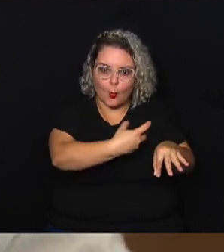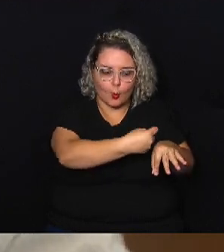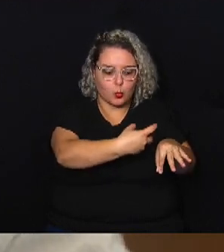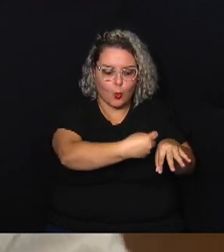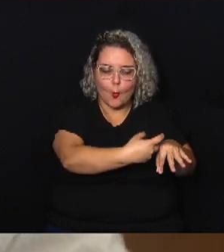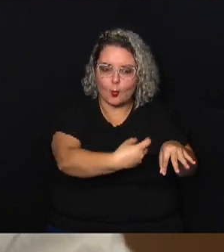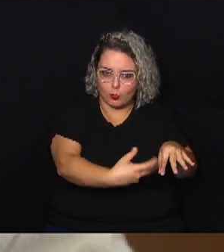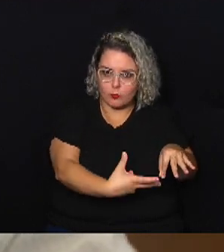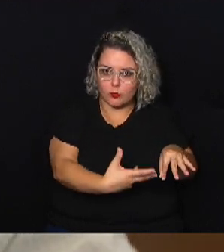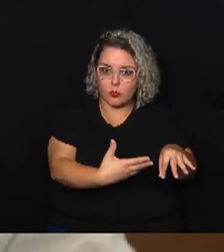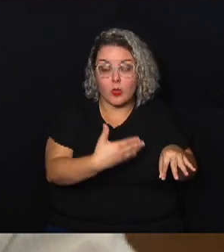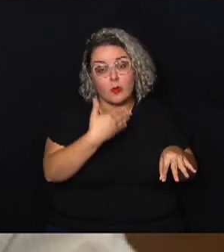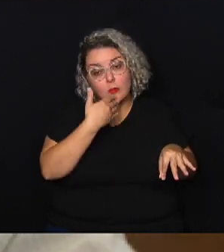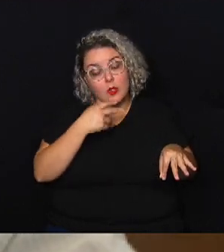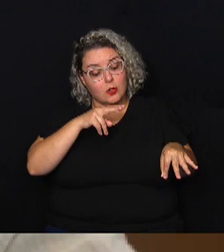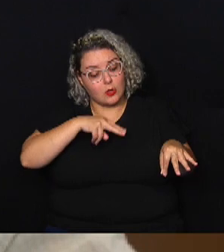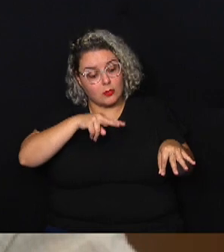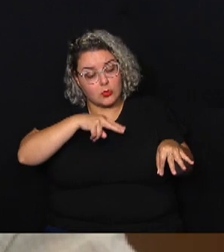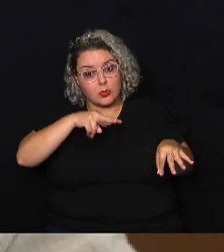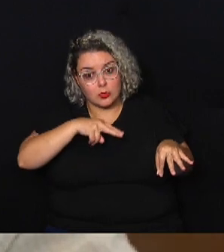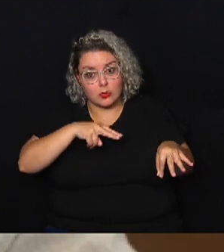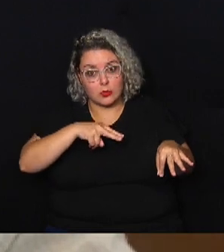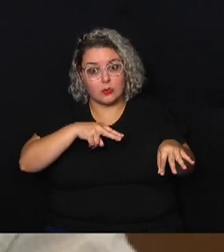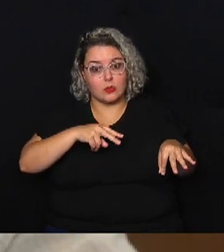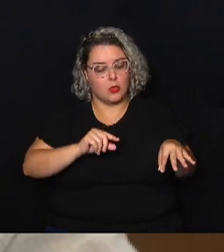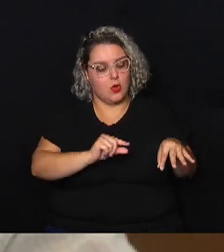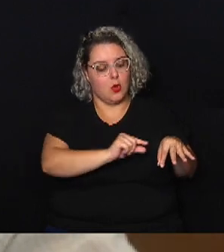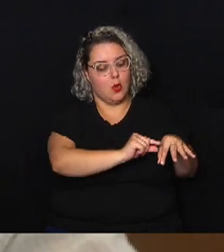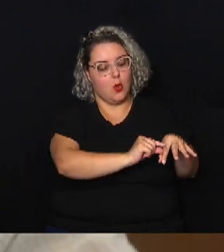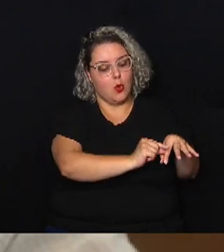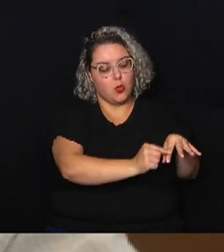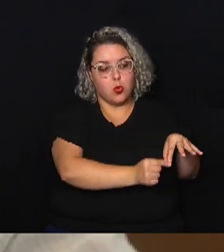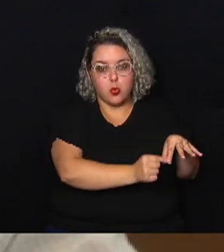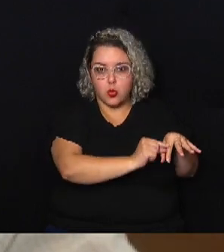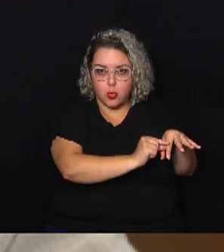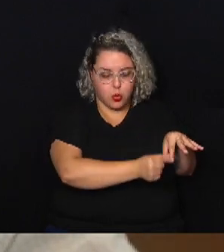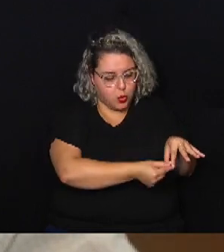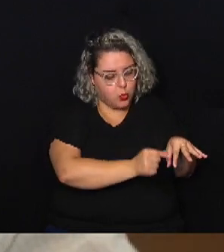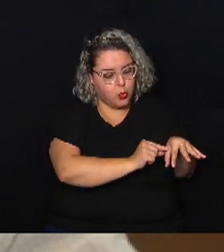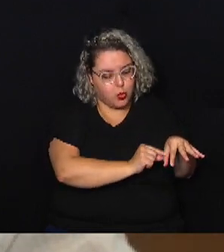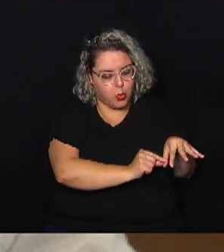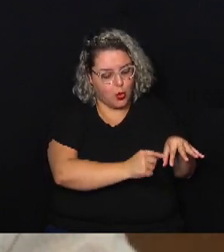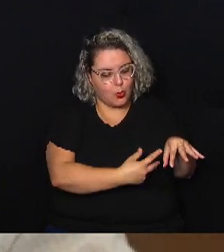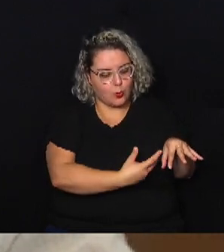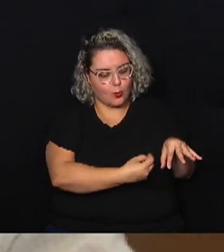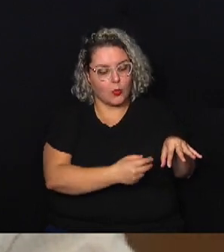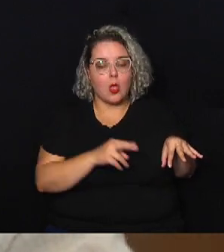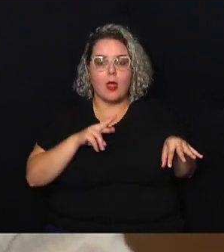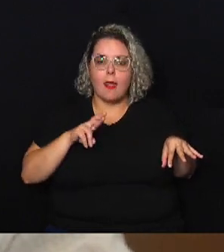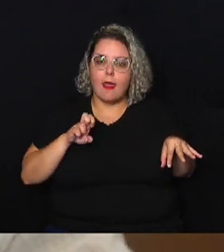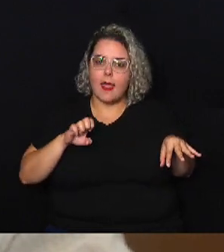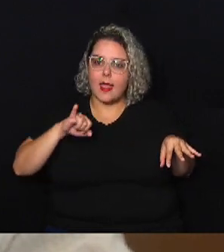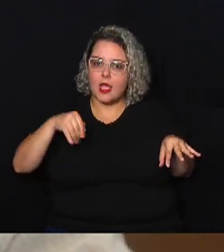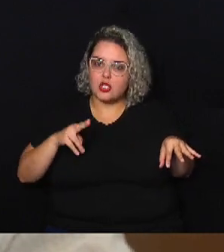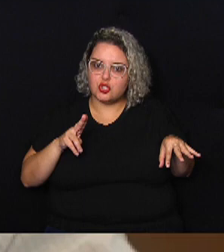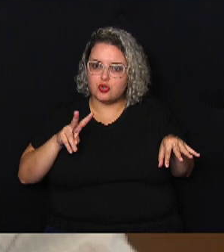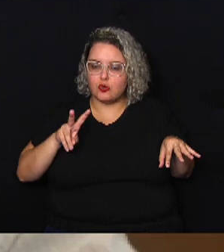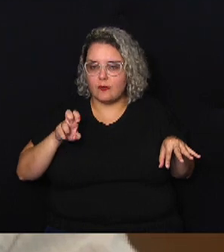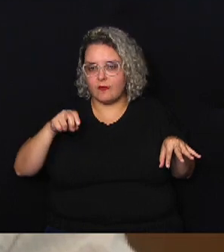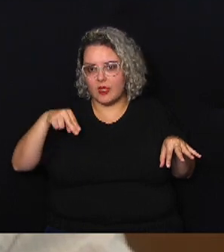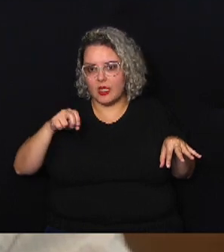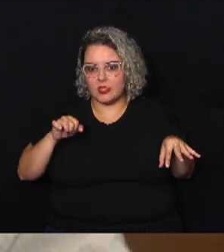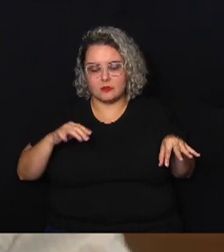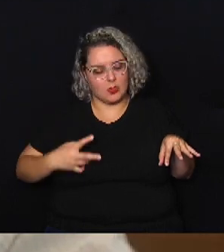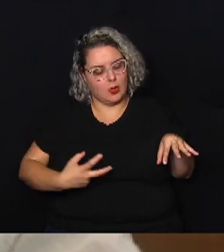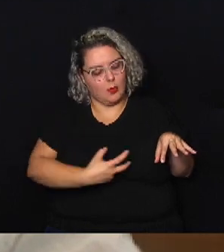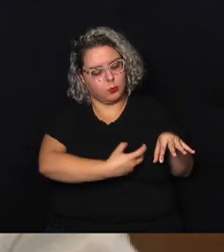melhora muito o aspecto. Os grandes lábios, a gente acaba fazendo um rejuvenescimento, muitas vezes associando enxerto de